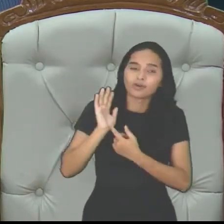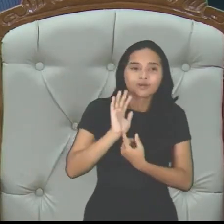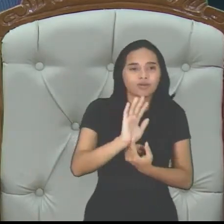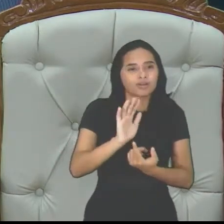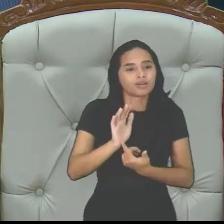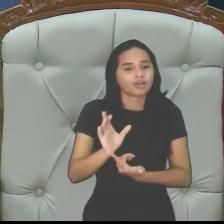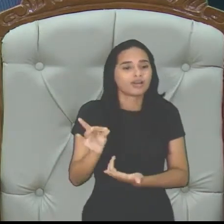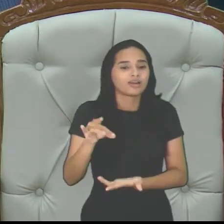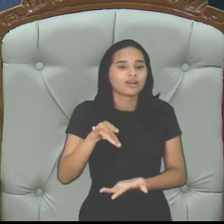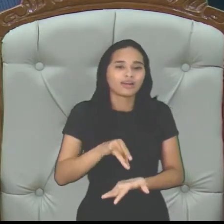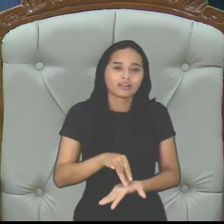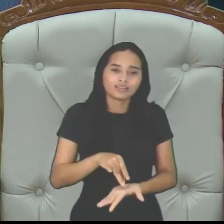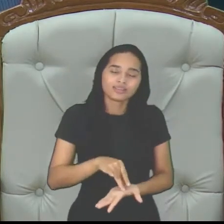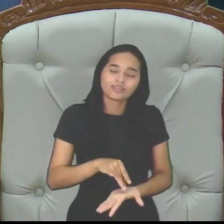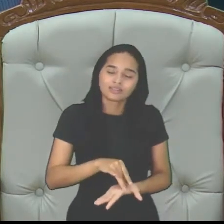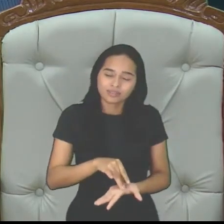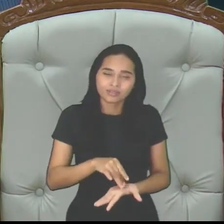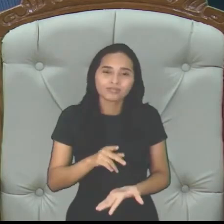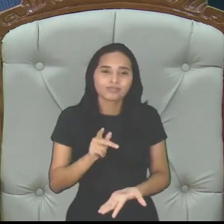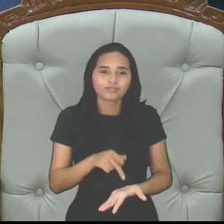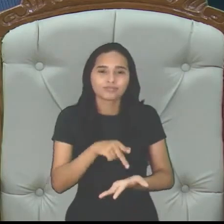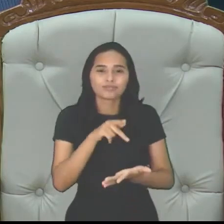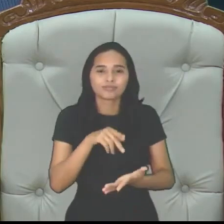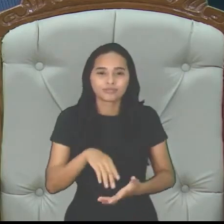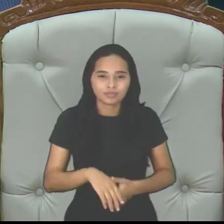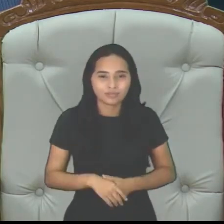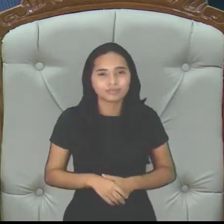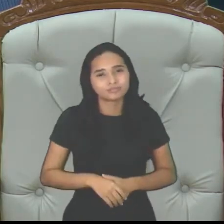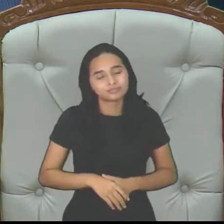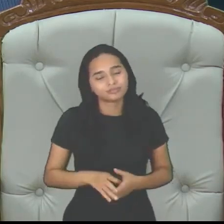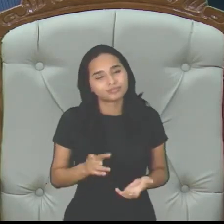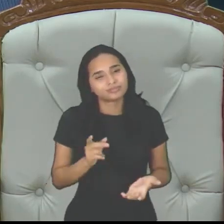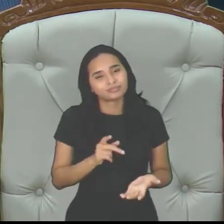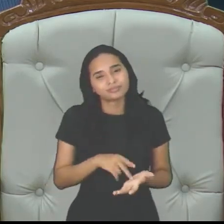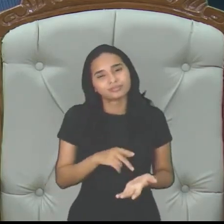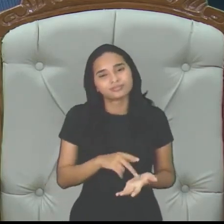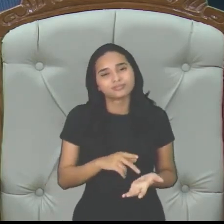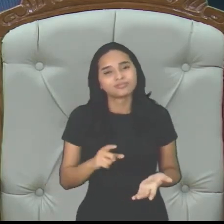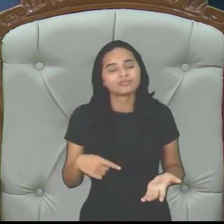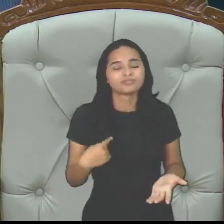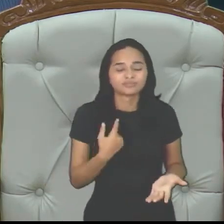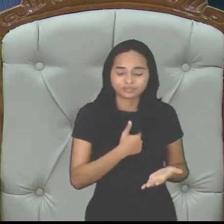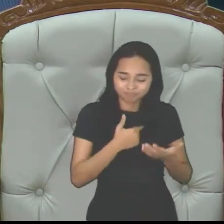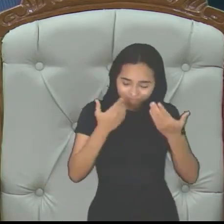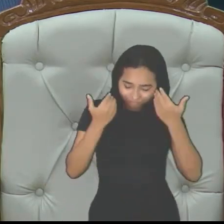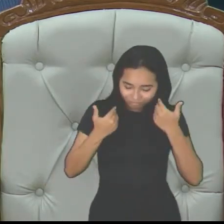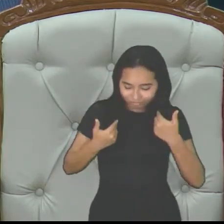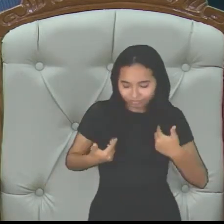patente, de que, na verdade, o que nós somos.